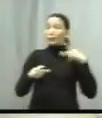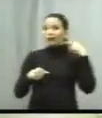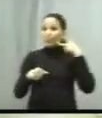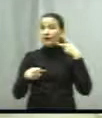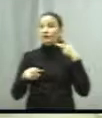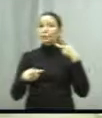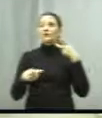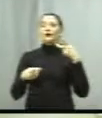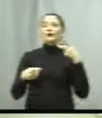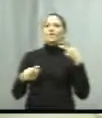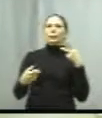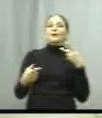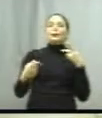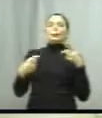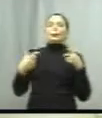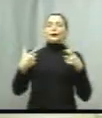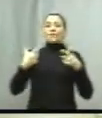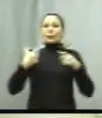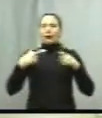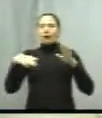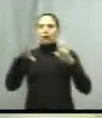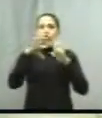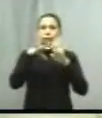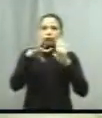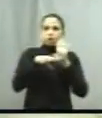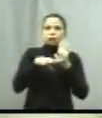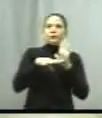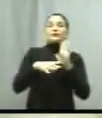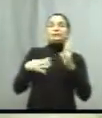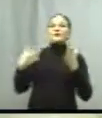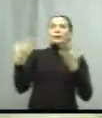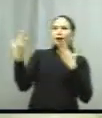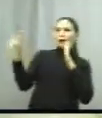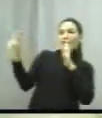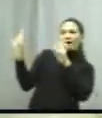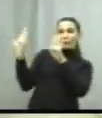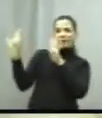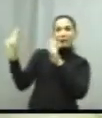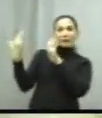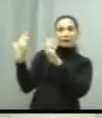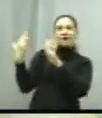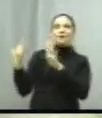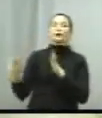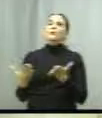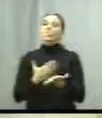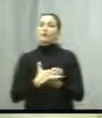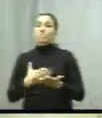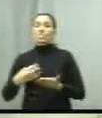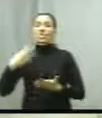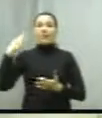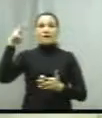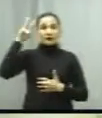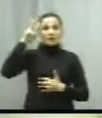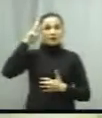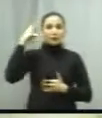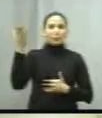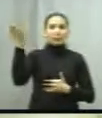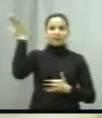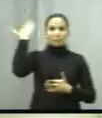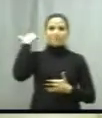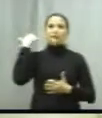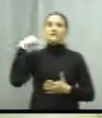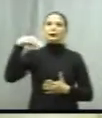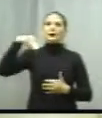o programa Cara a Cara na TV Circulando. Estreamos na terça passada com o Dr. Marco Aurélio